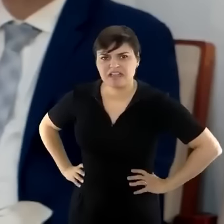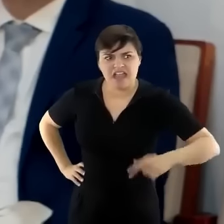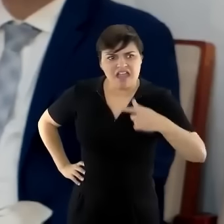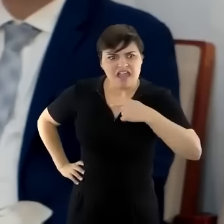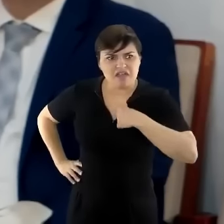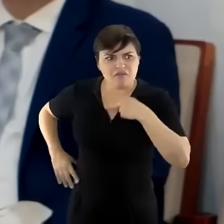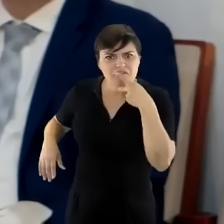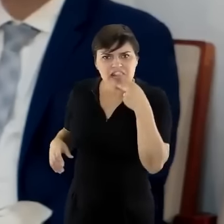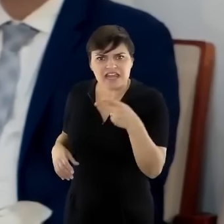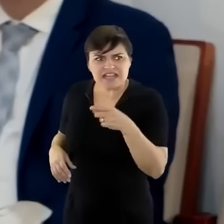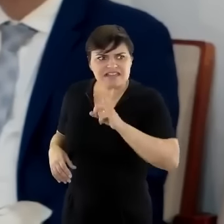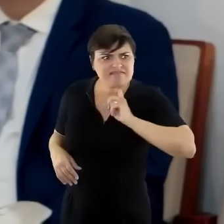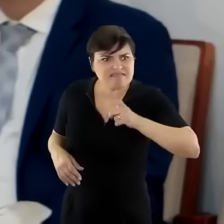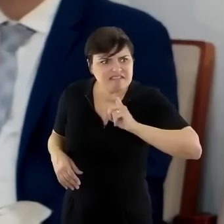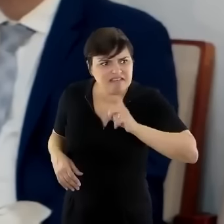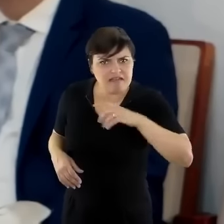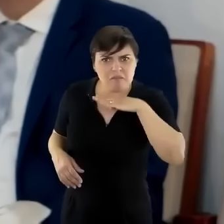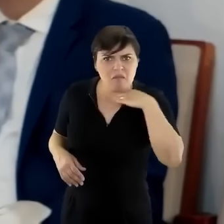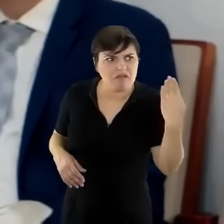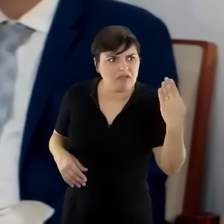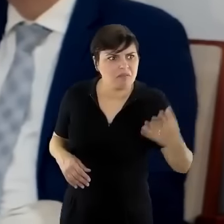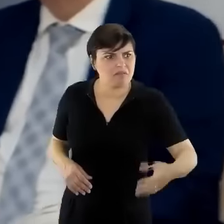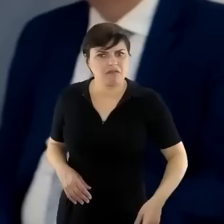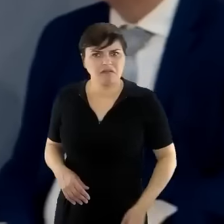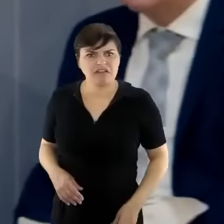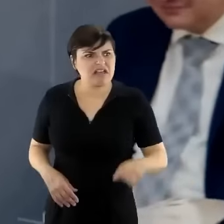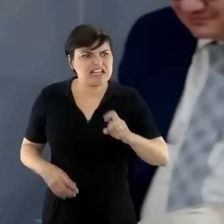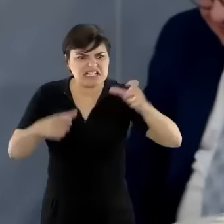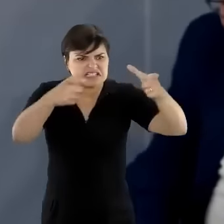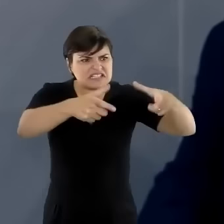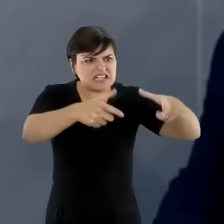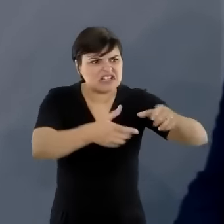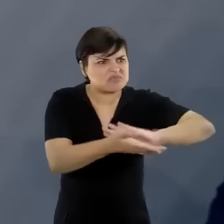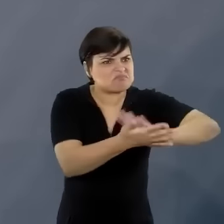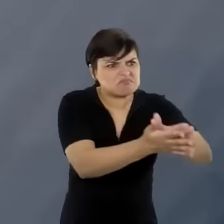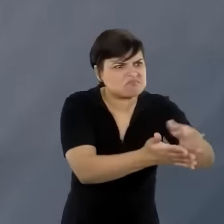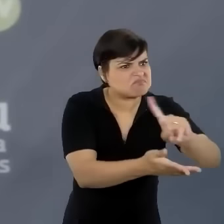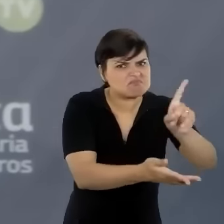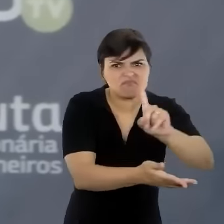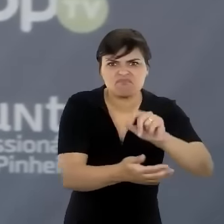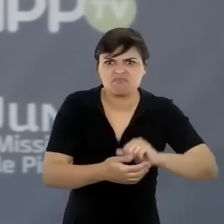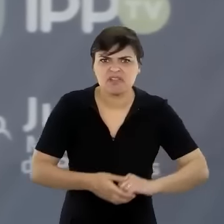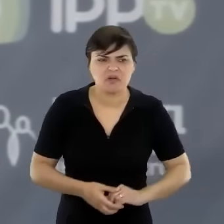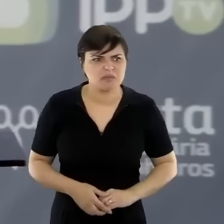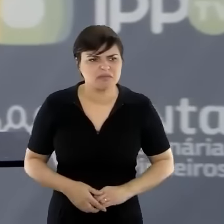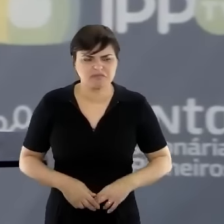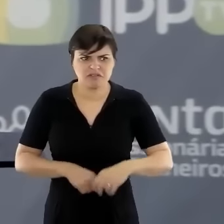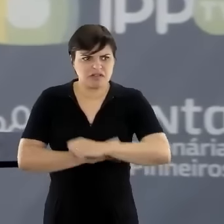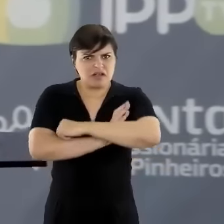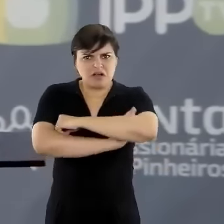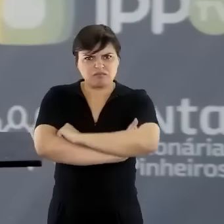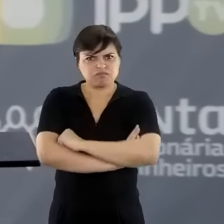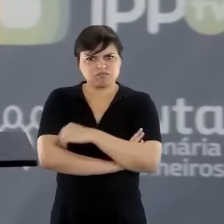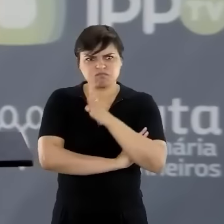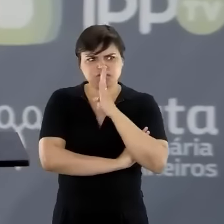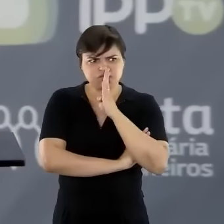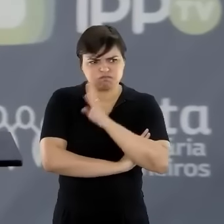nenhuma pessoa pereceu ele tá irado por causa do seu nacionalismo